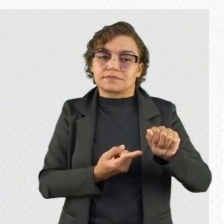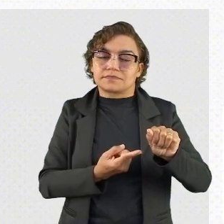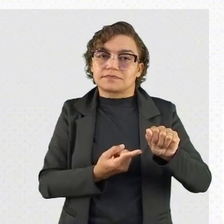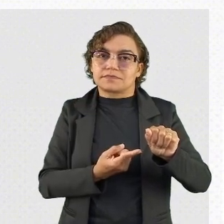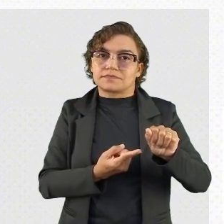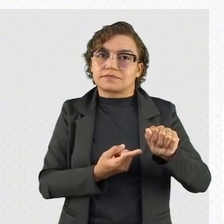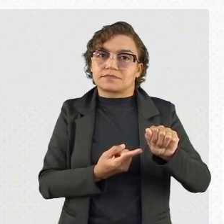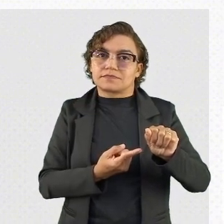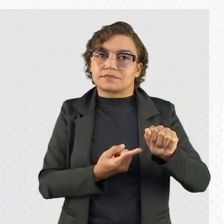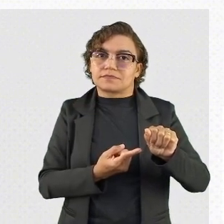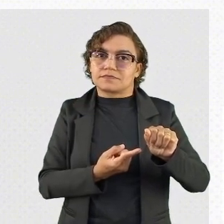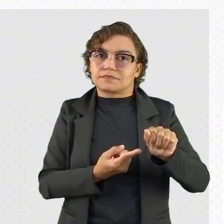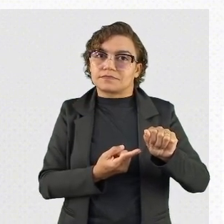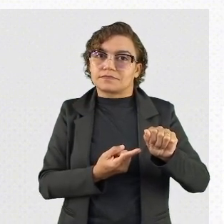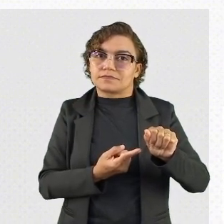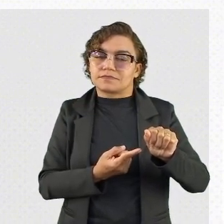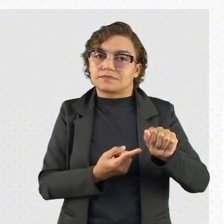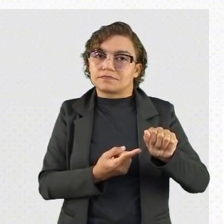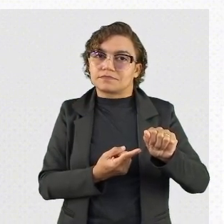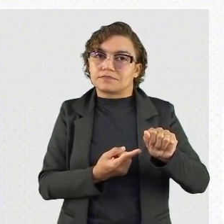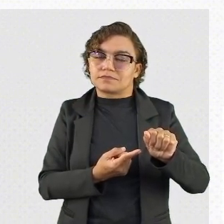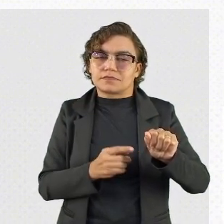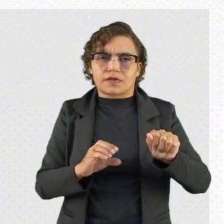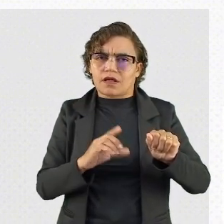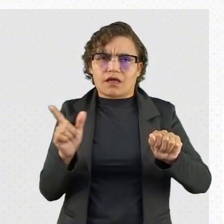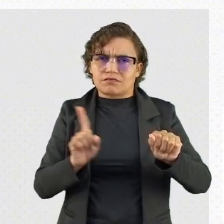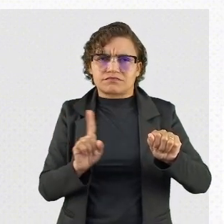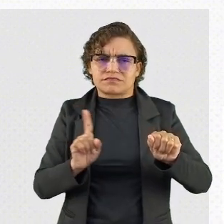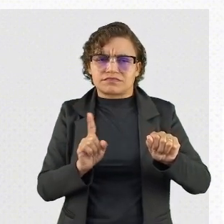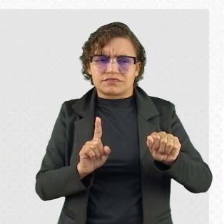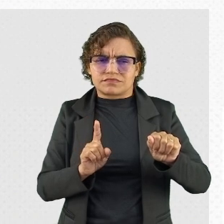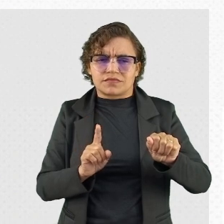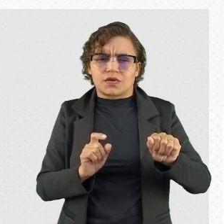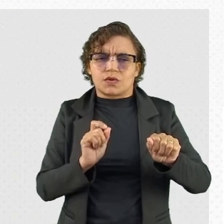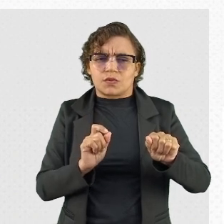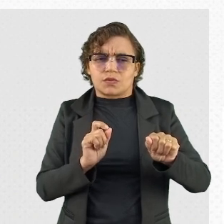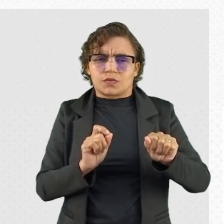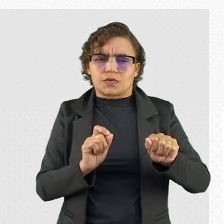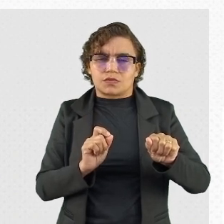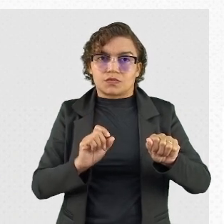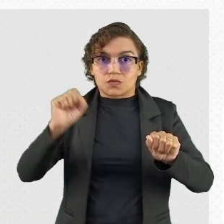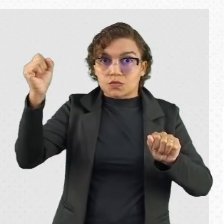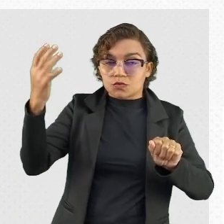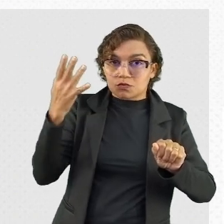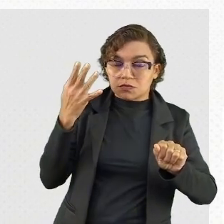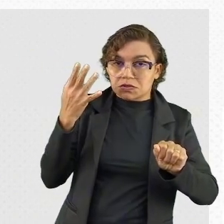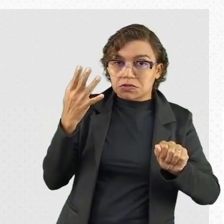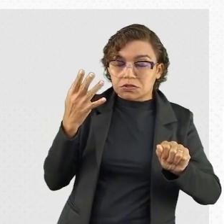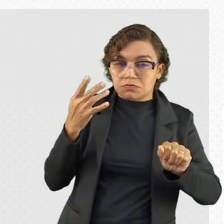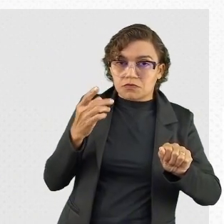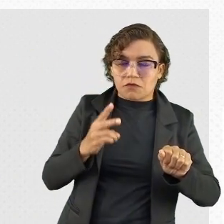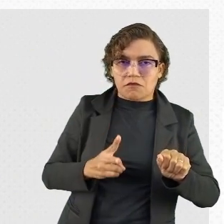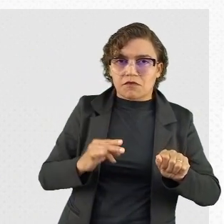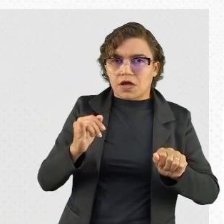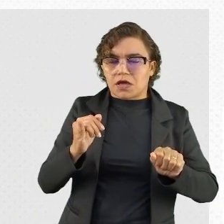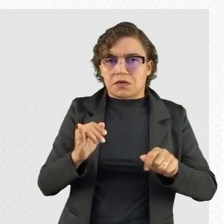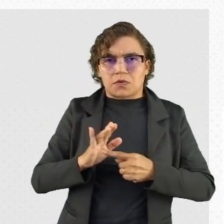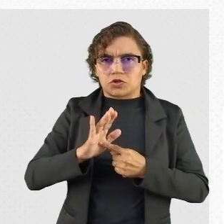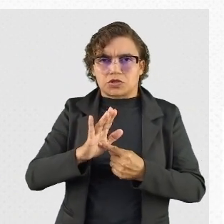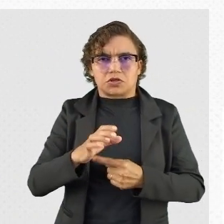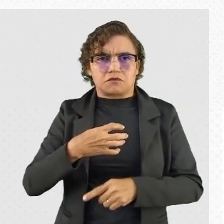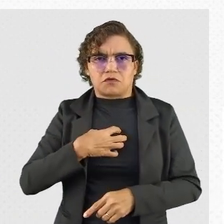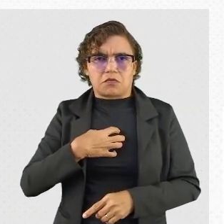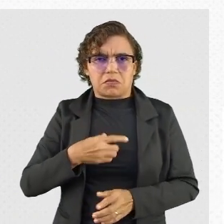na física e na matemática? É claro que não. O iluminismo, ele não vai negar o humanismo,